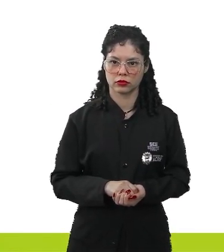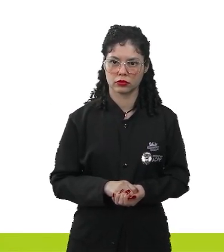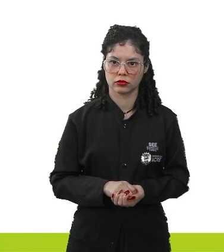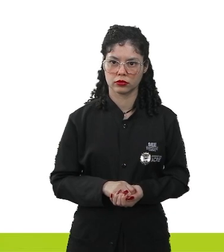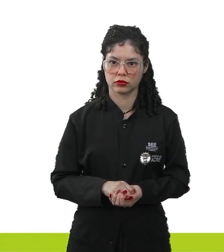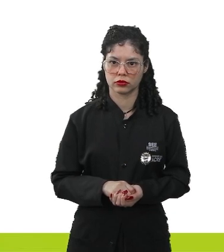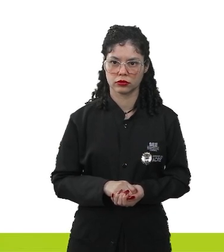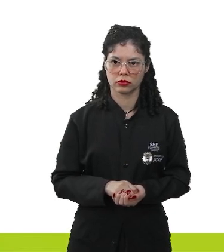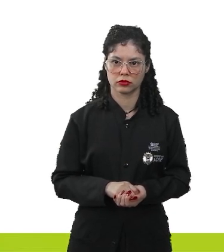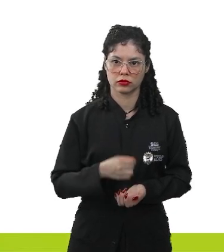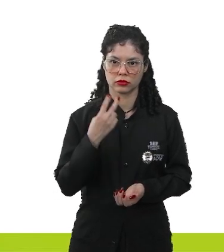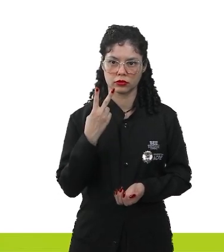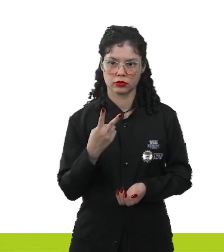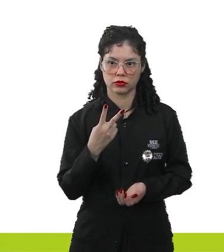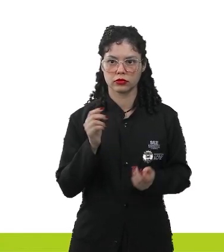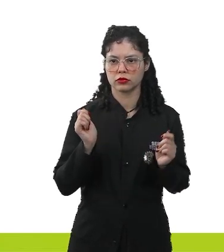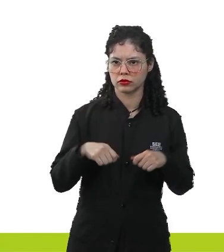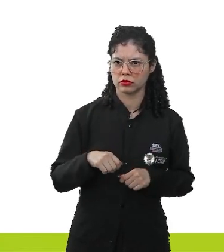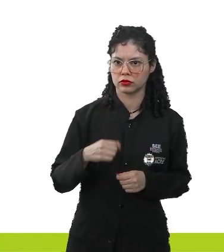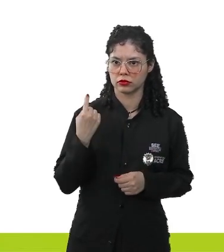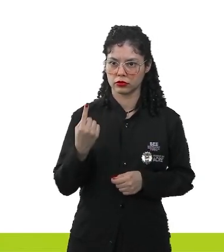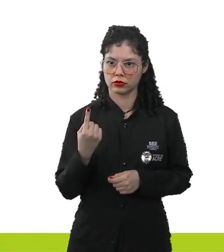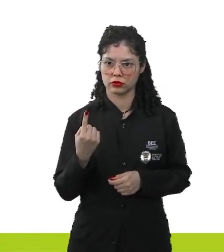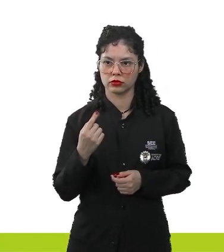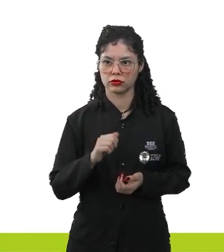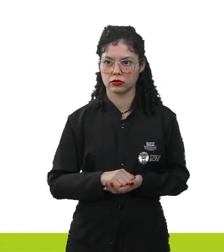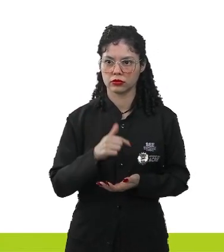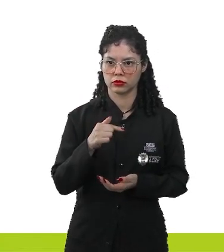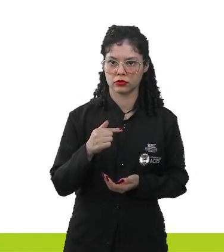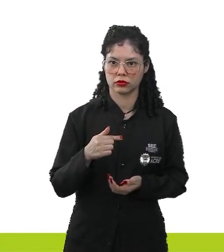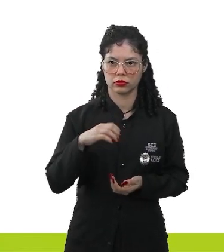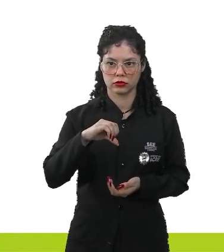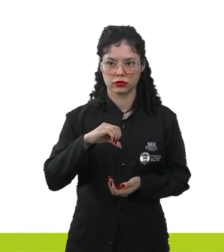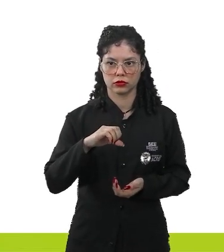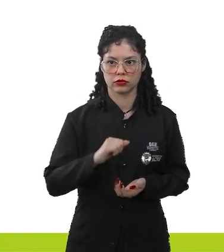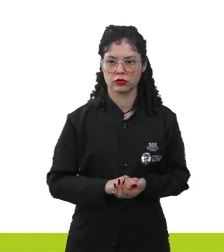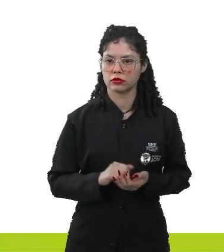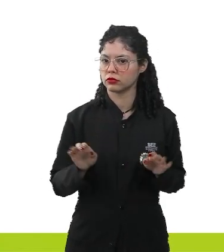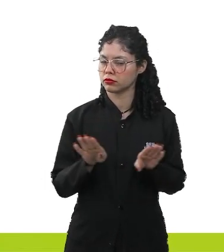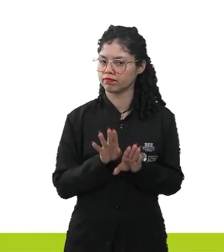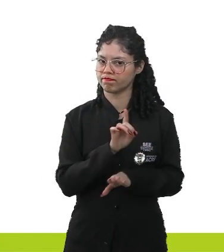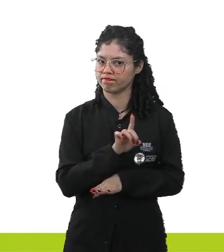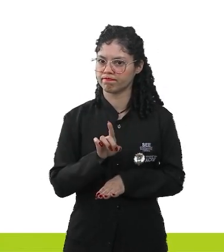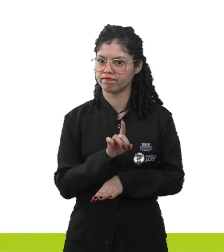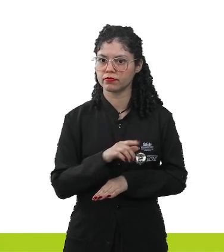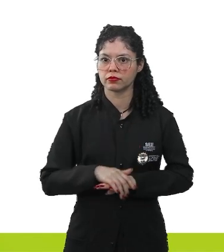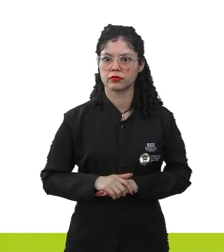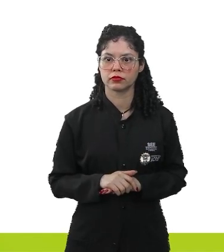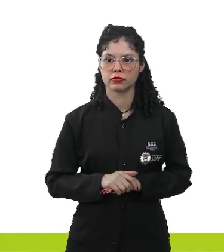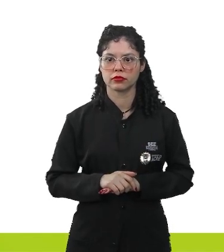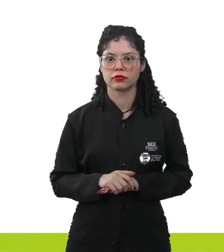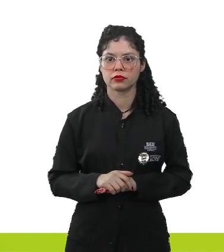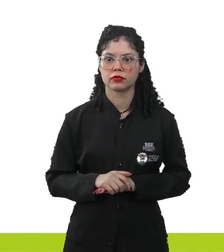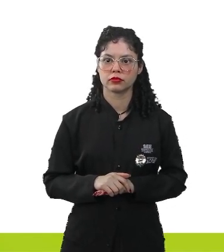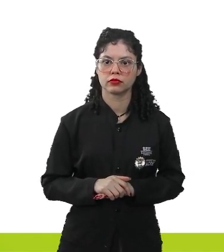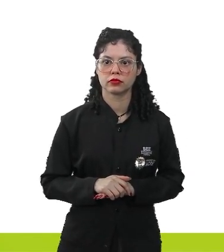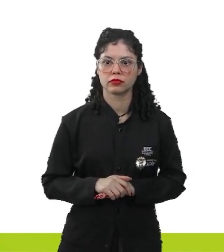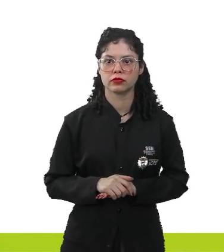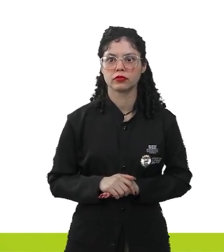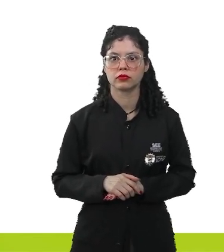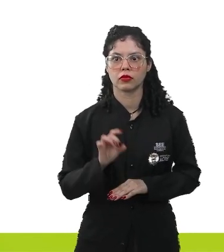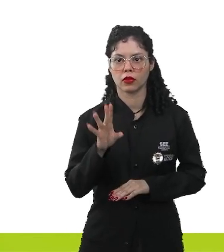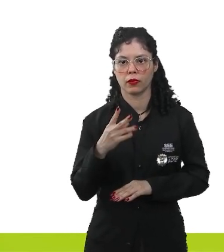Há somente duas soluções possíveis, uma 7 e a outra 9. Também não. Há somente